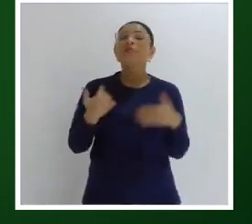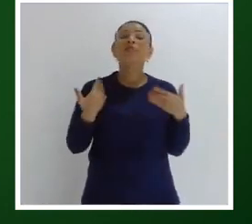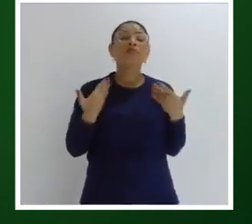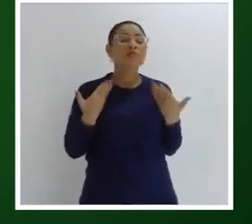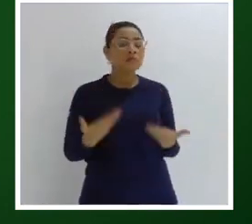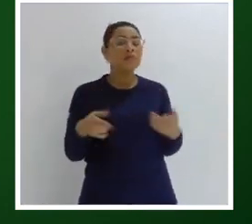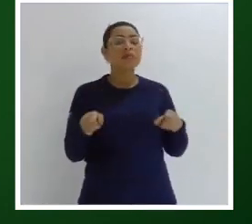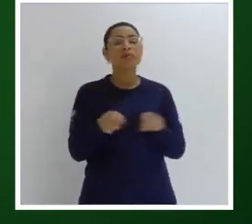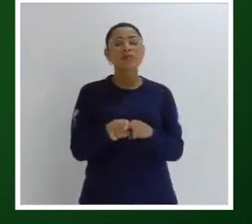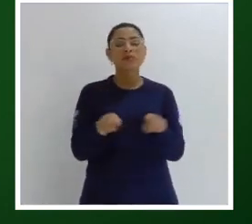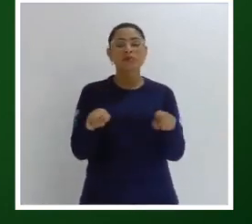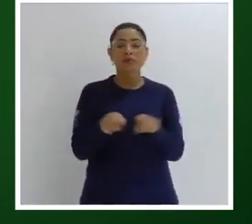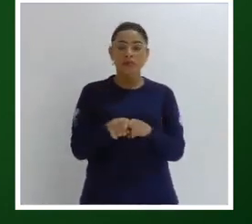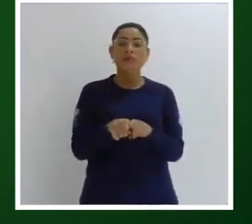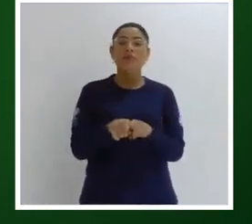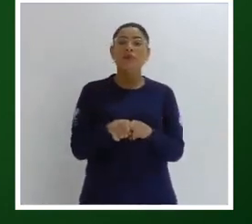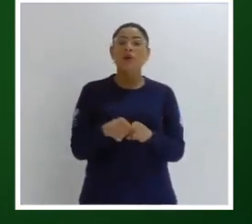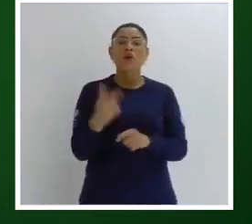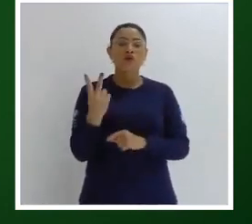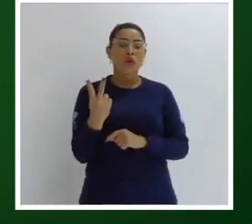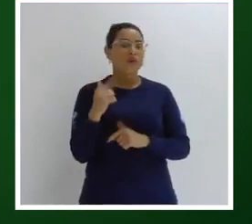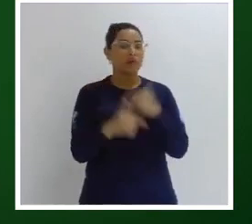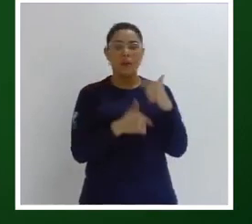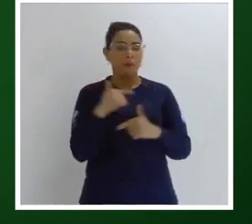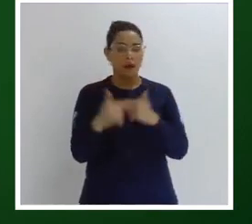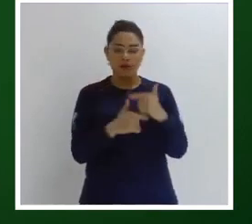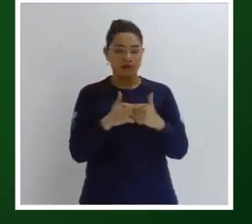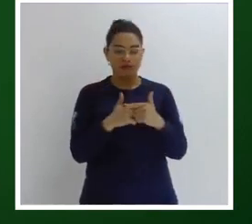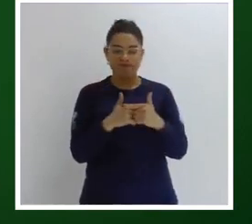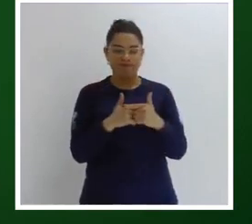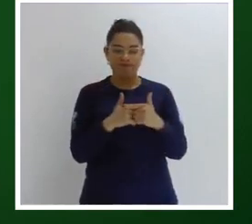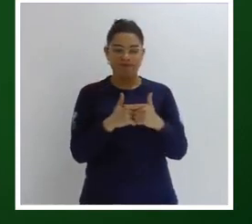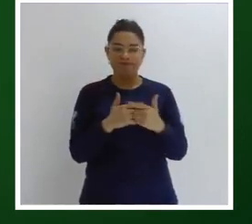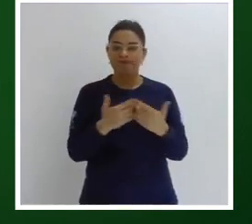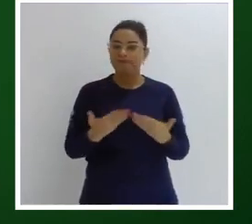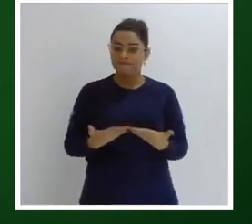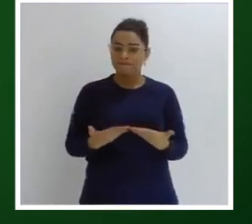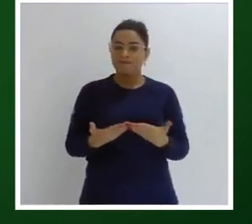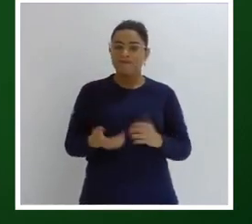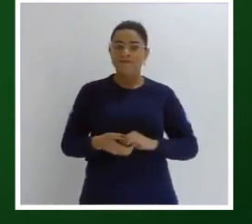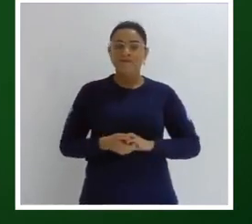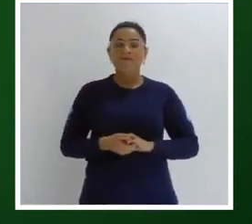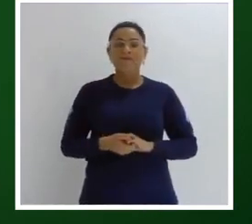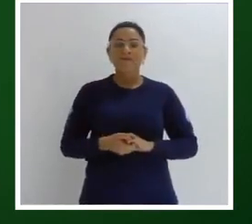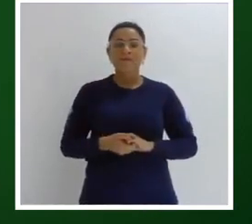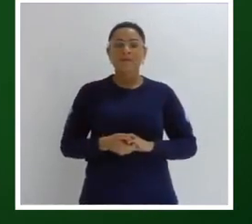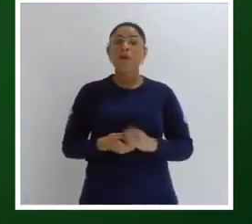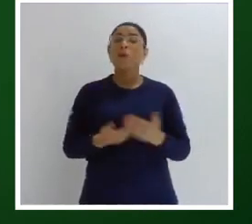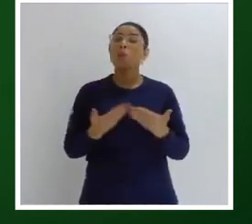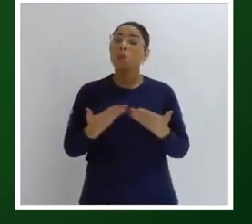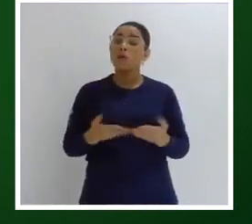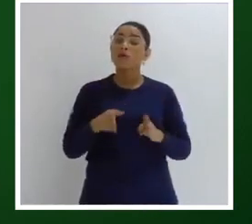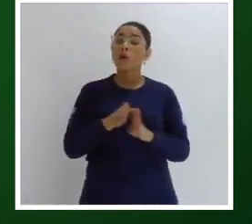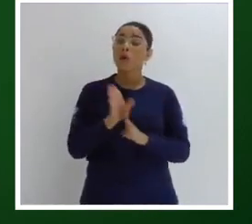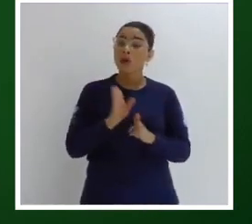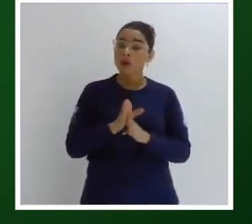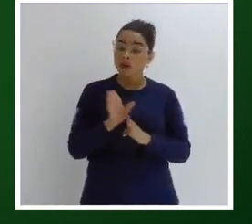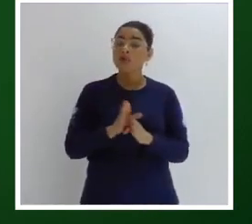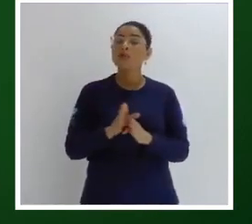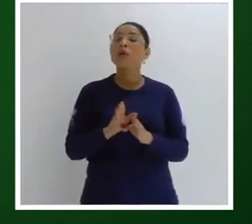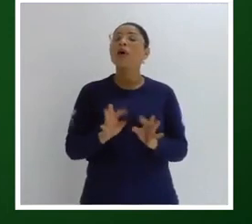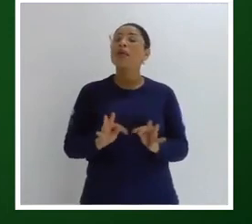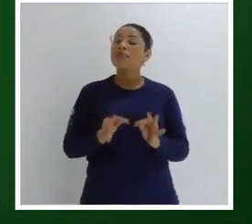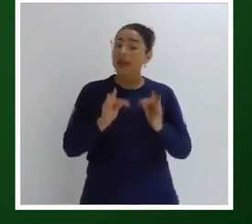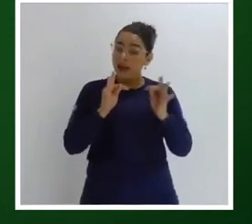não faz dois serviços quando é orientação técnica legislação